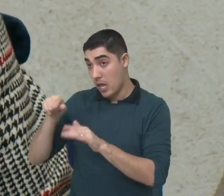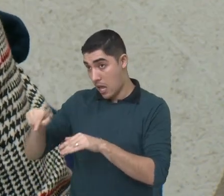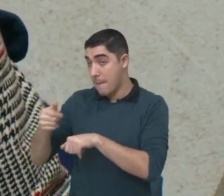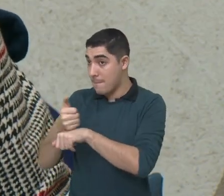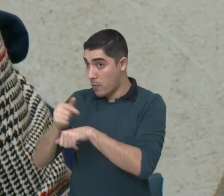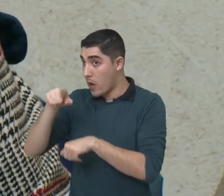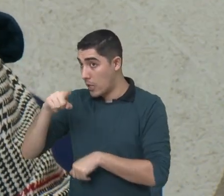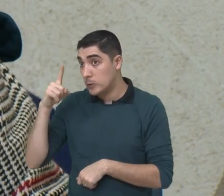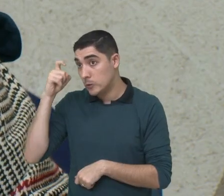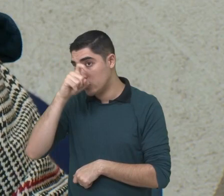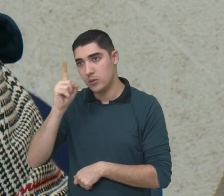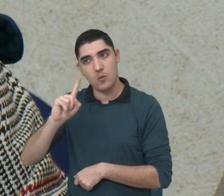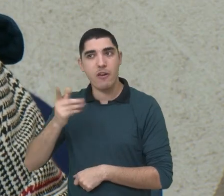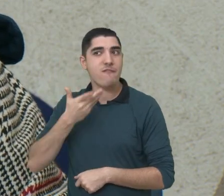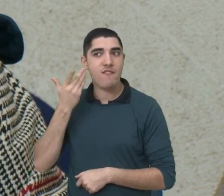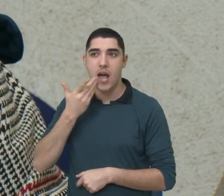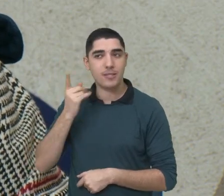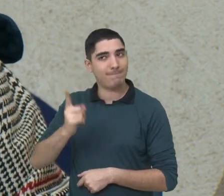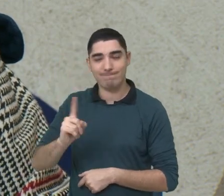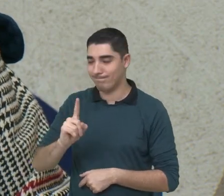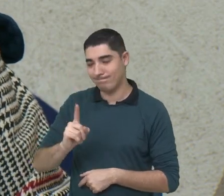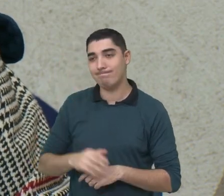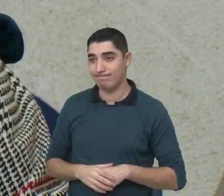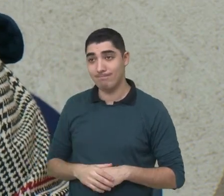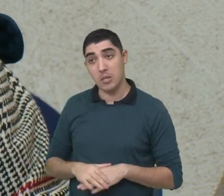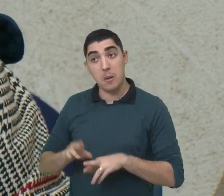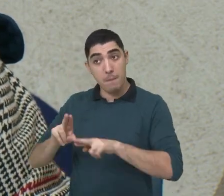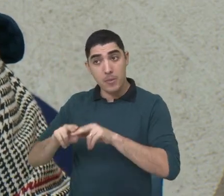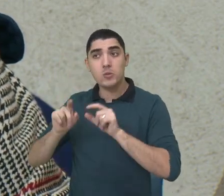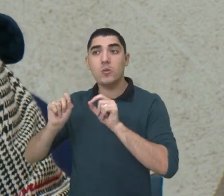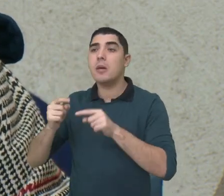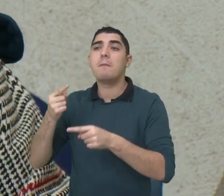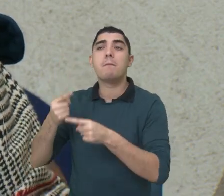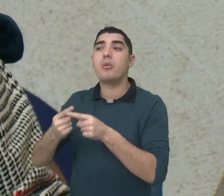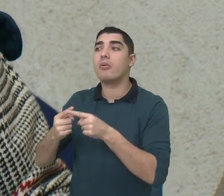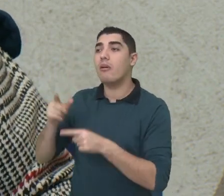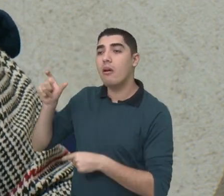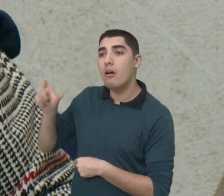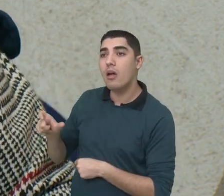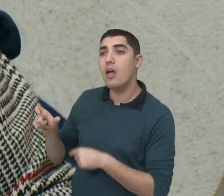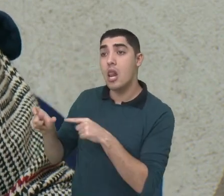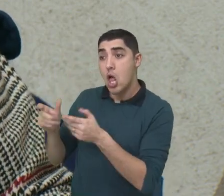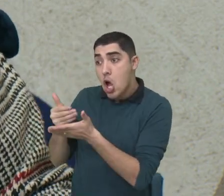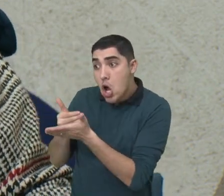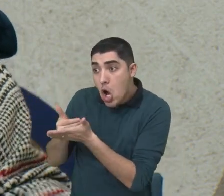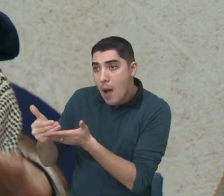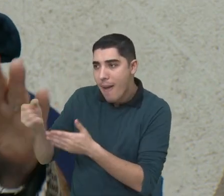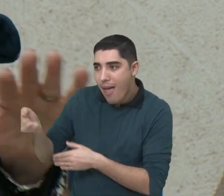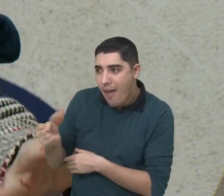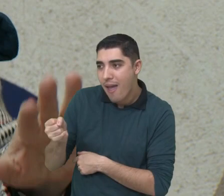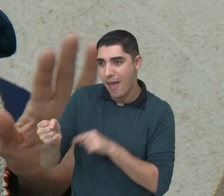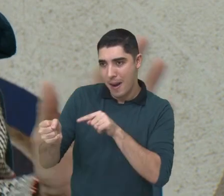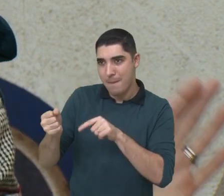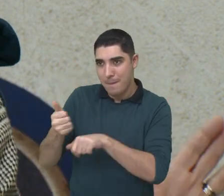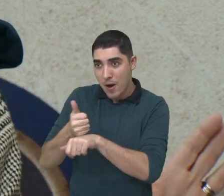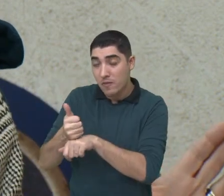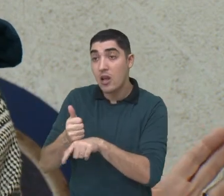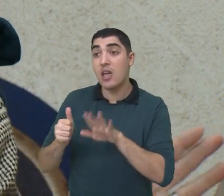profissão difícil, não é uma profissão fácil. Então, por que quando ele começa a profissão e ele não